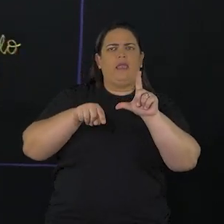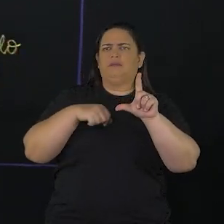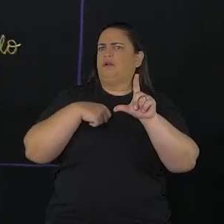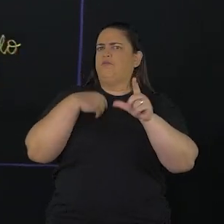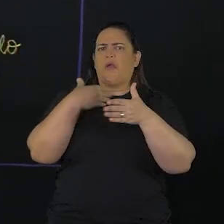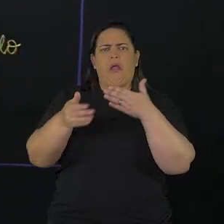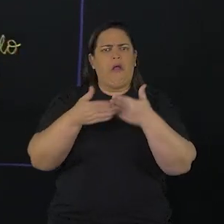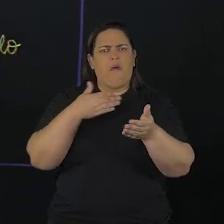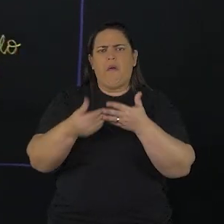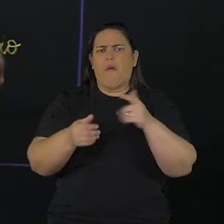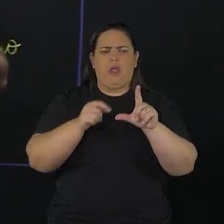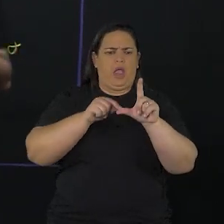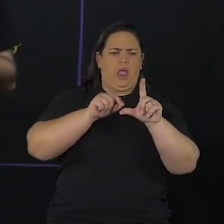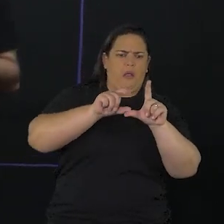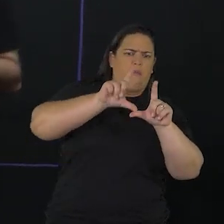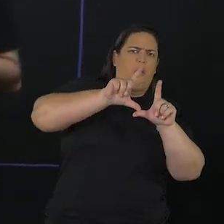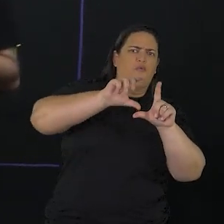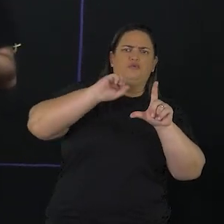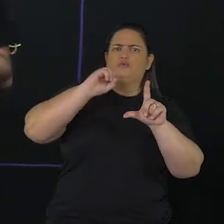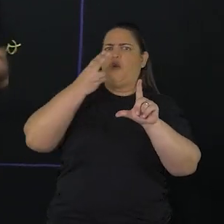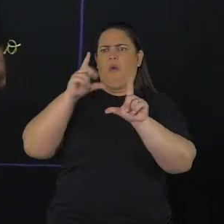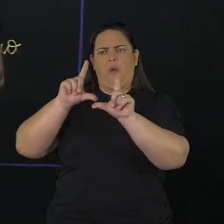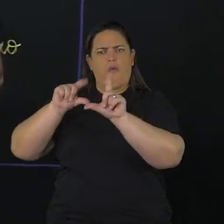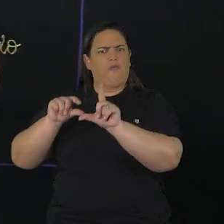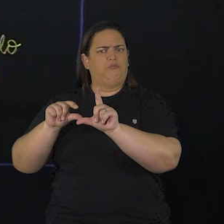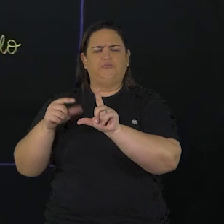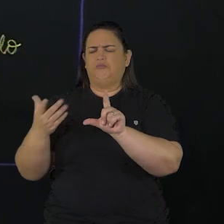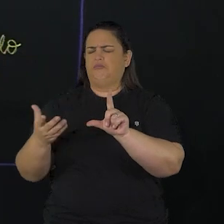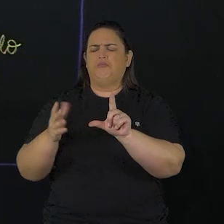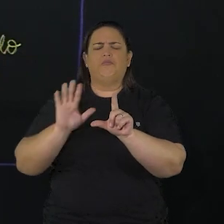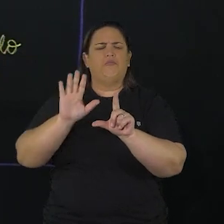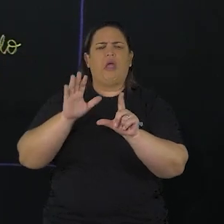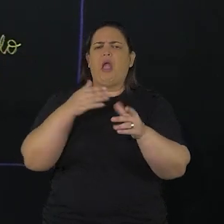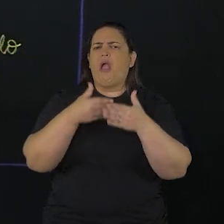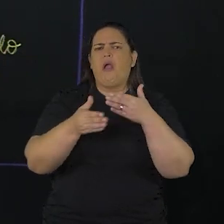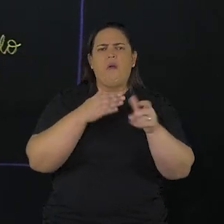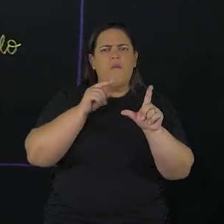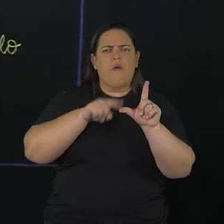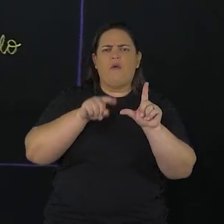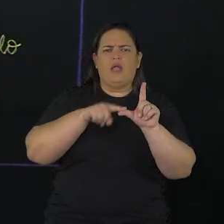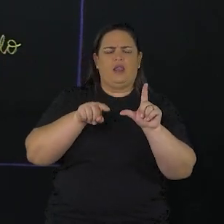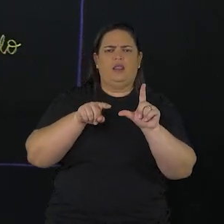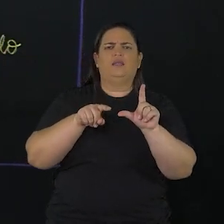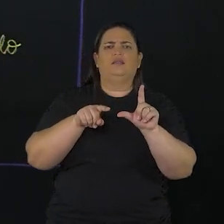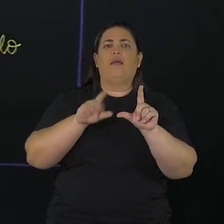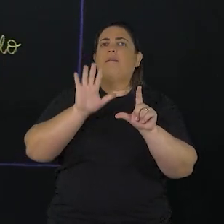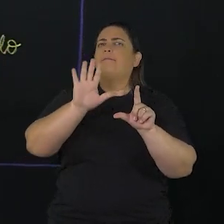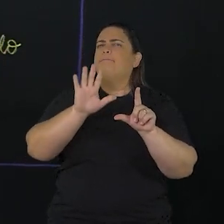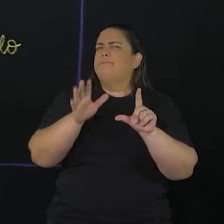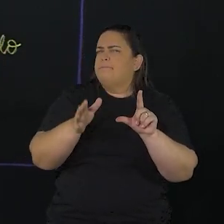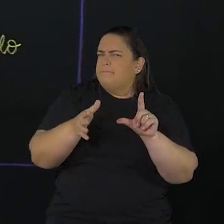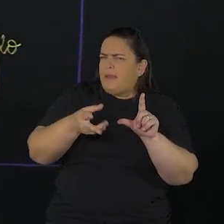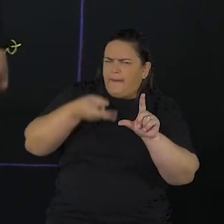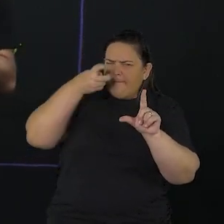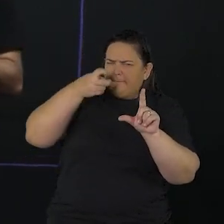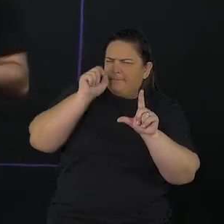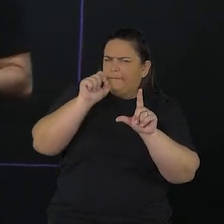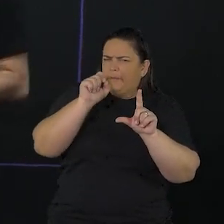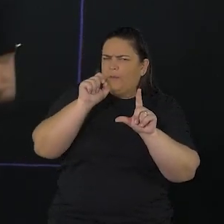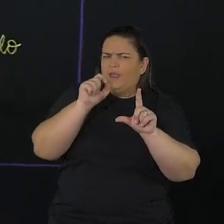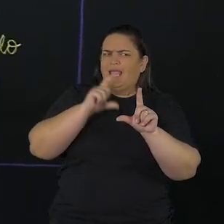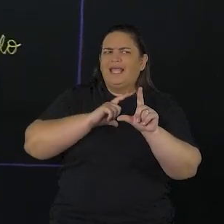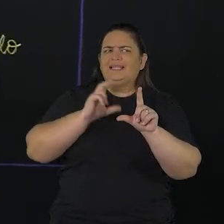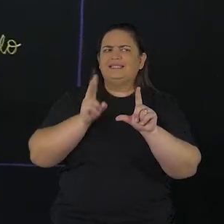ela maiúscula ou seja ela minúscula, mas quando a gente vai reparar que essa letra é referente